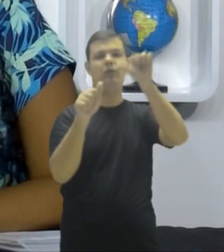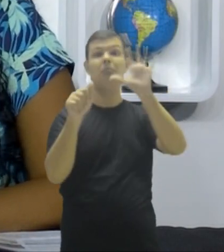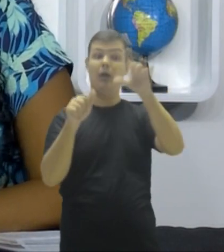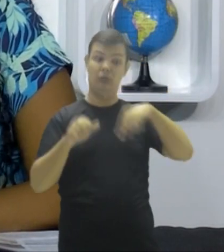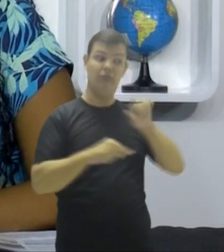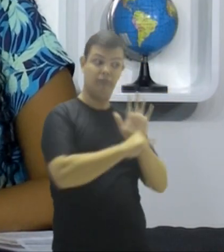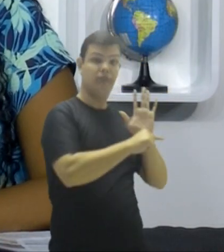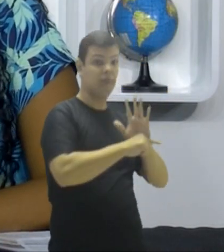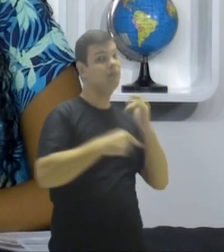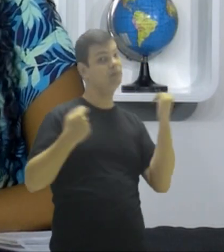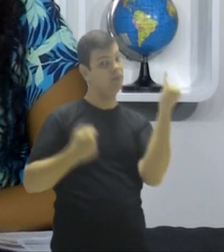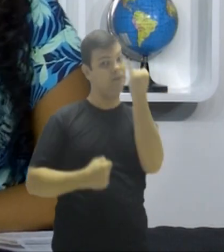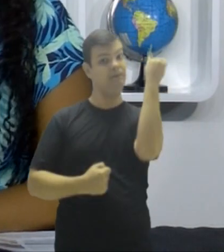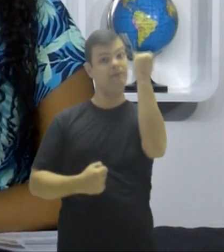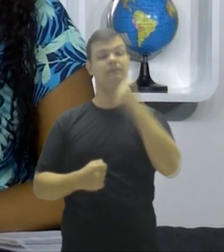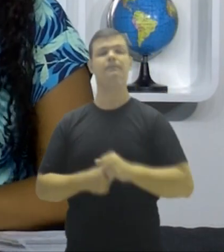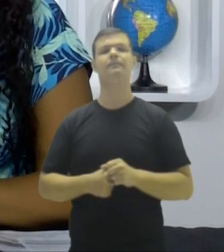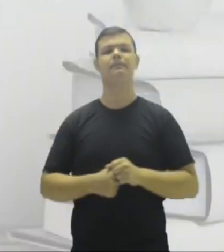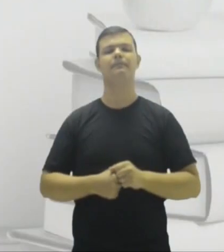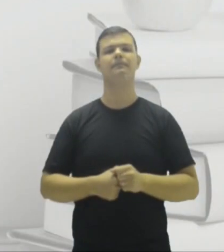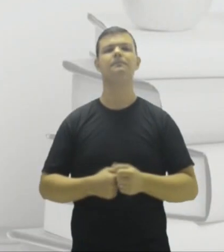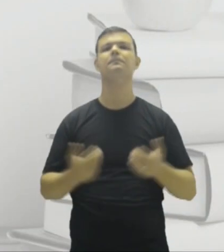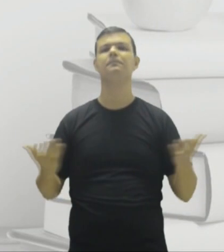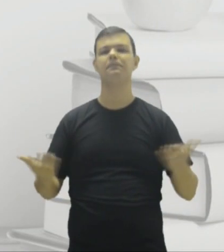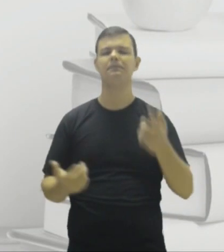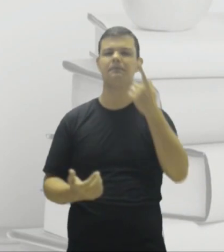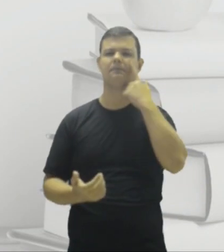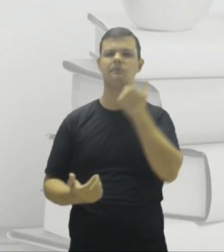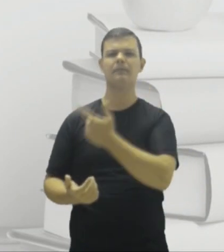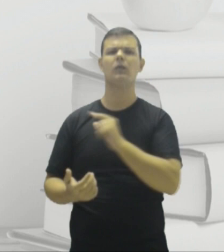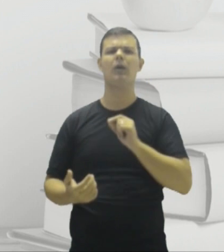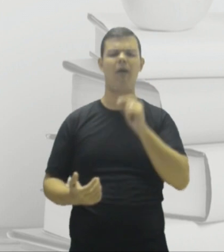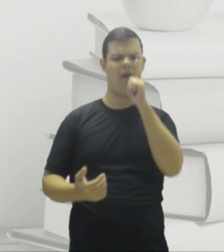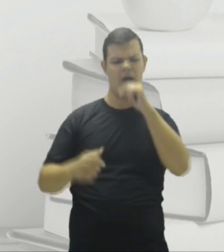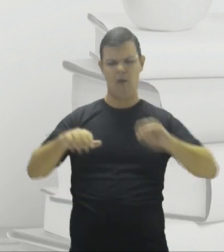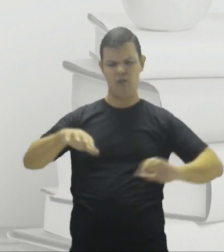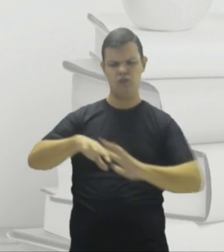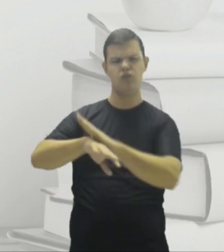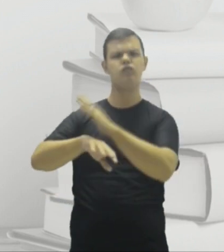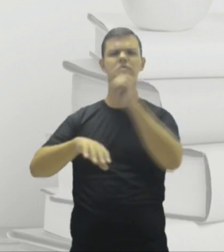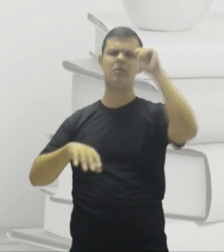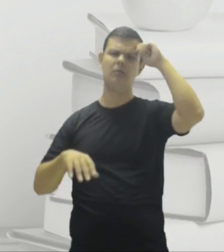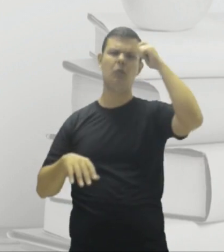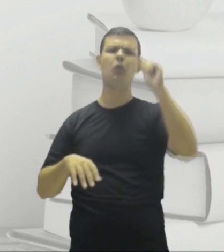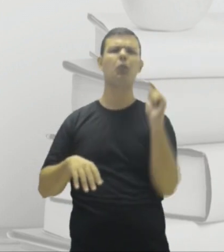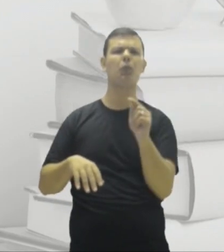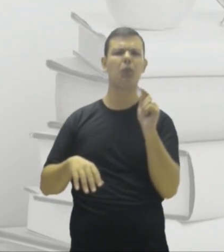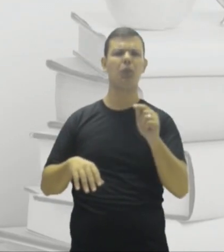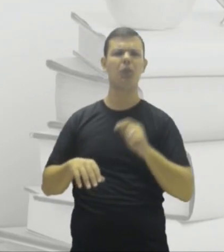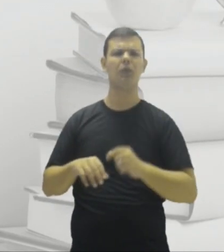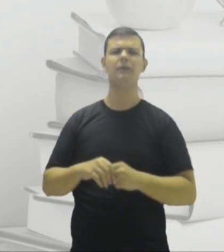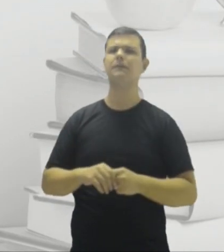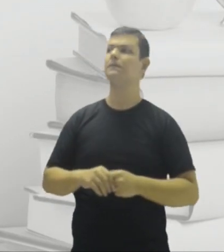nossa parte. Vamos observar agora o que é a maré negra.